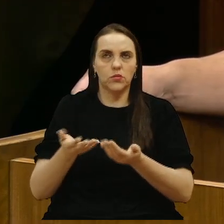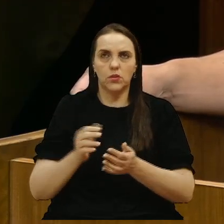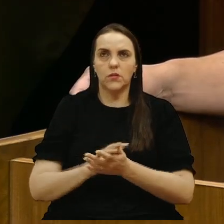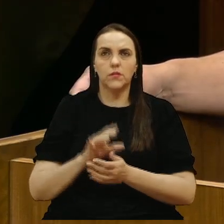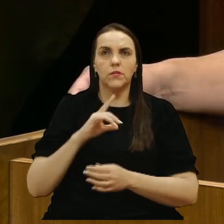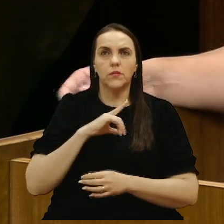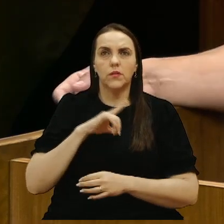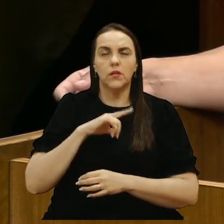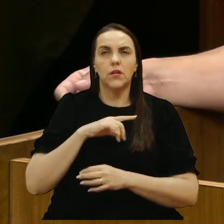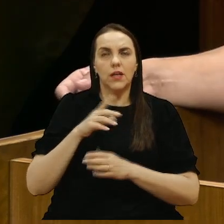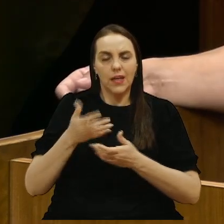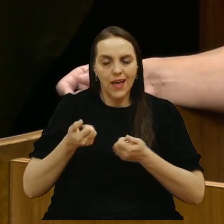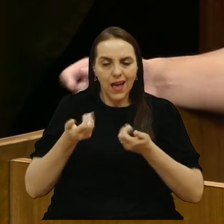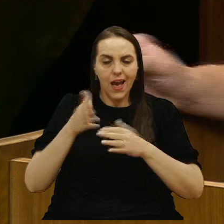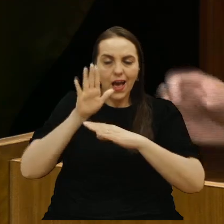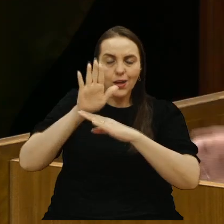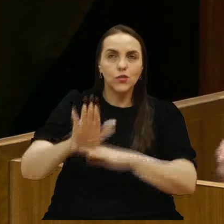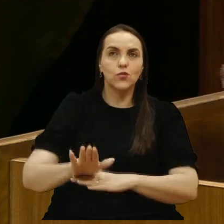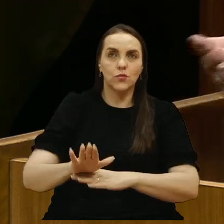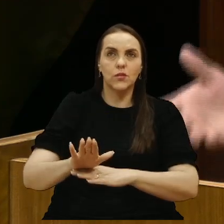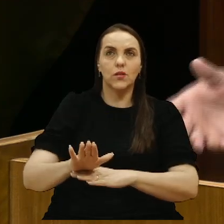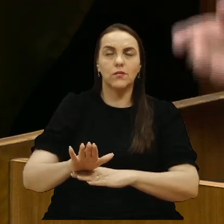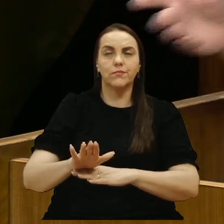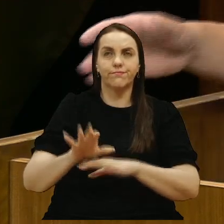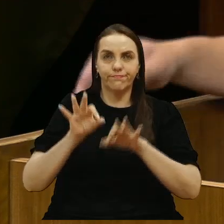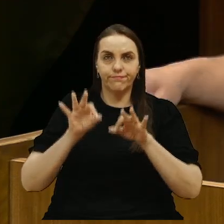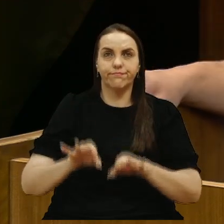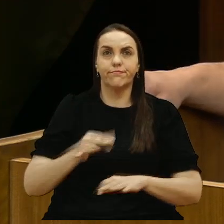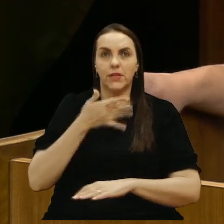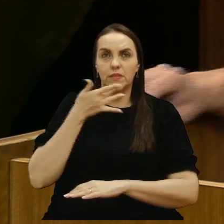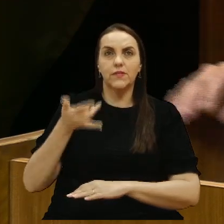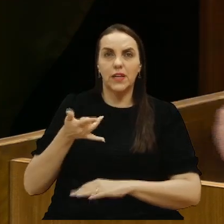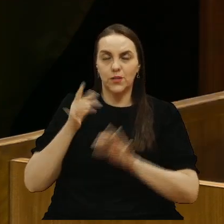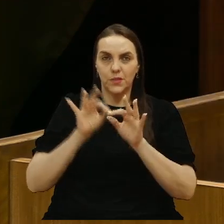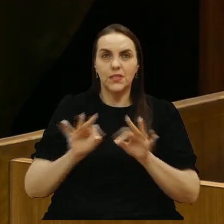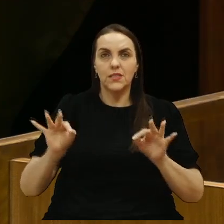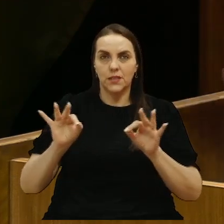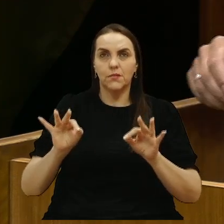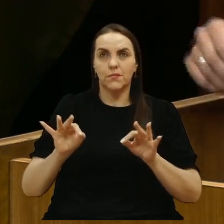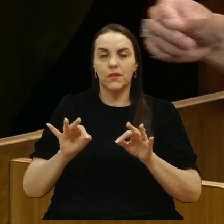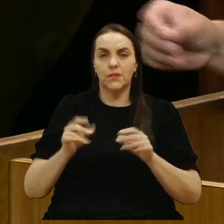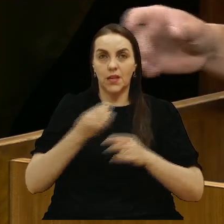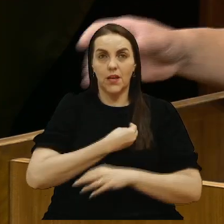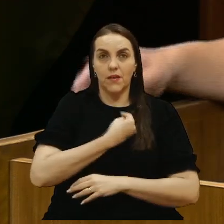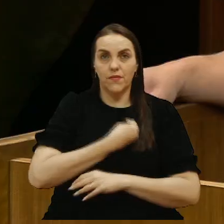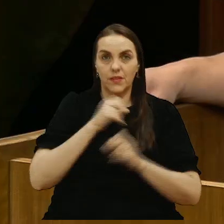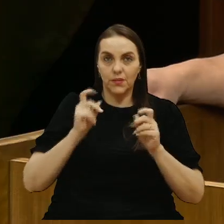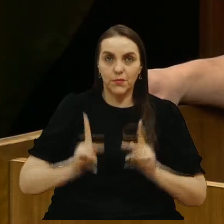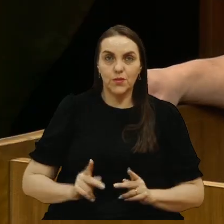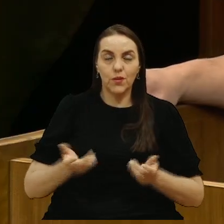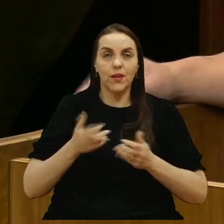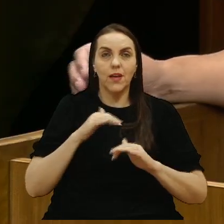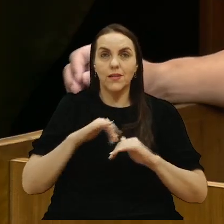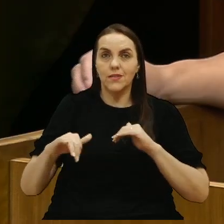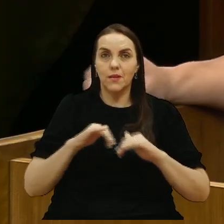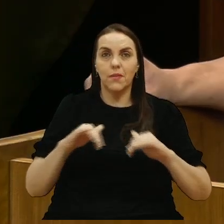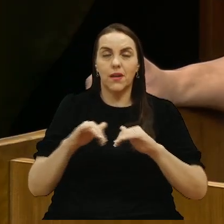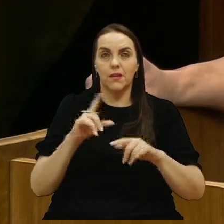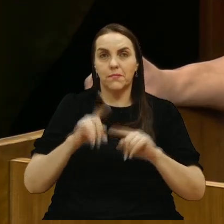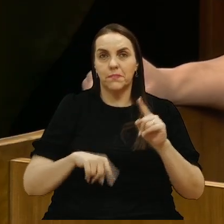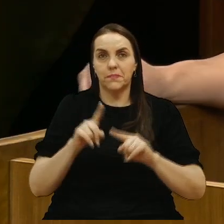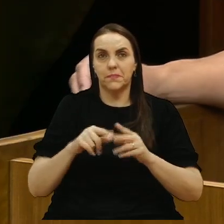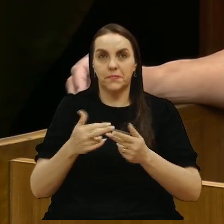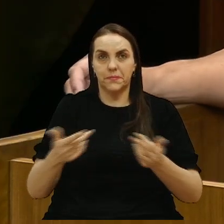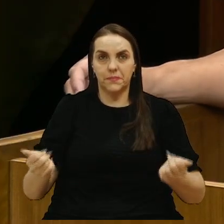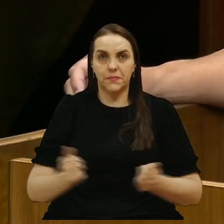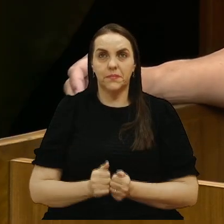que gerar ajuda, tornar mais fácil, mais simples a vida daquela pessoa que quer separar um material. Hoje as pessoas querem separar